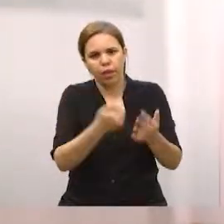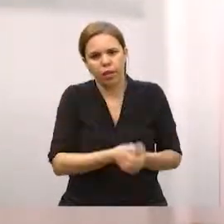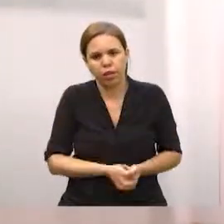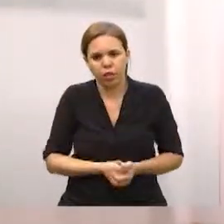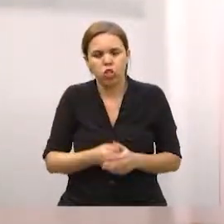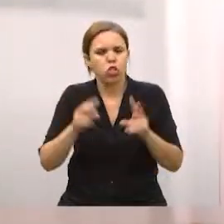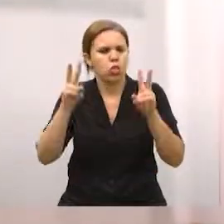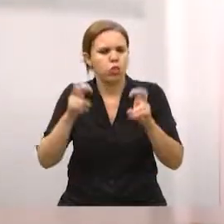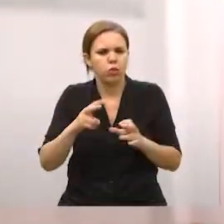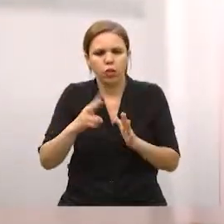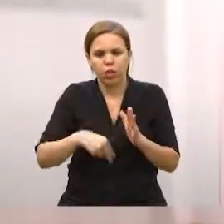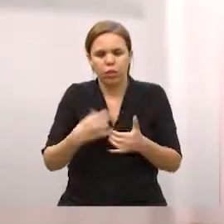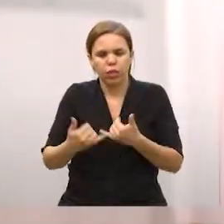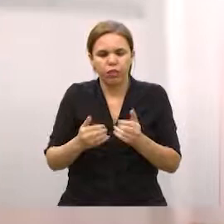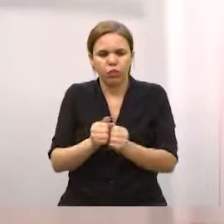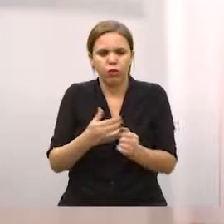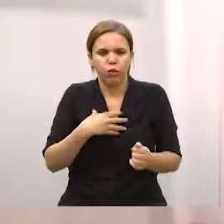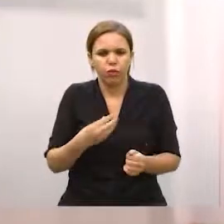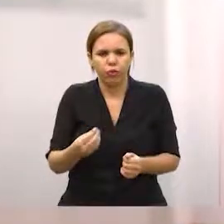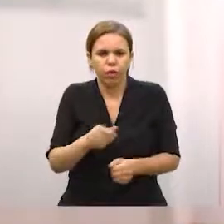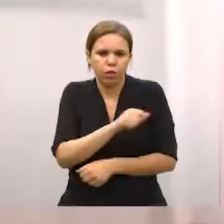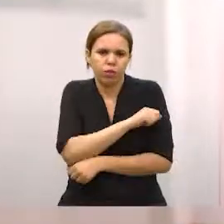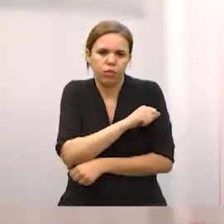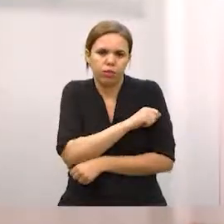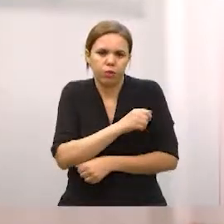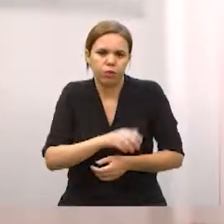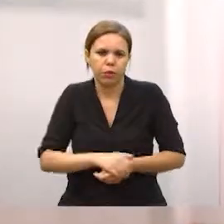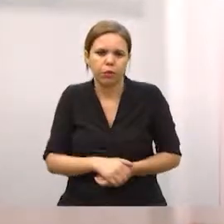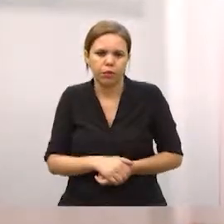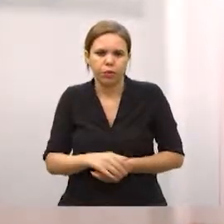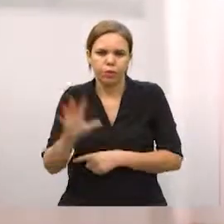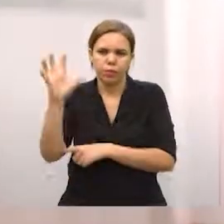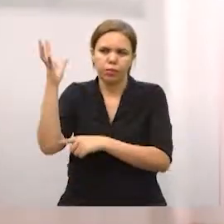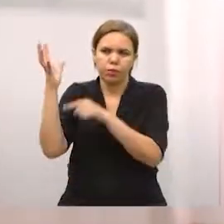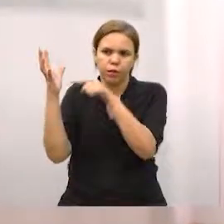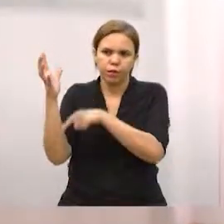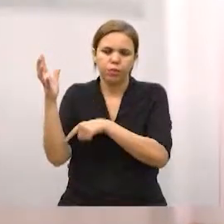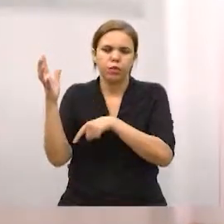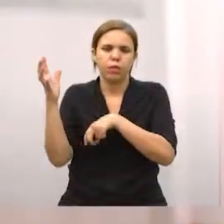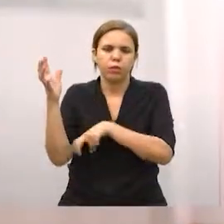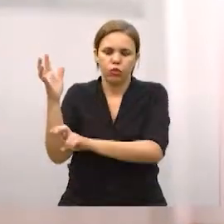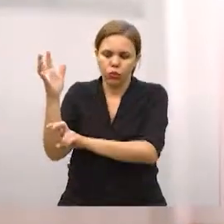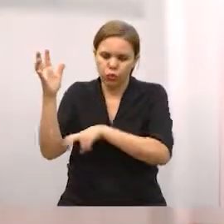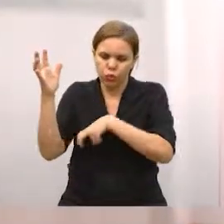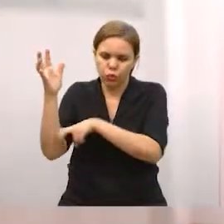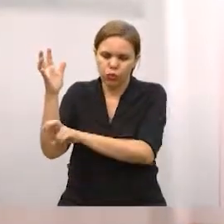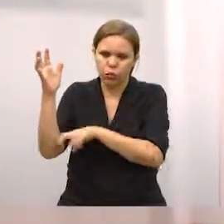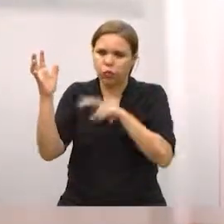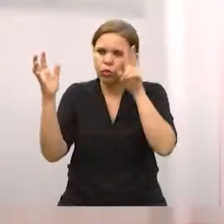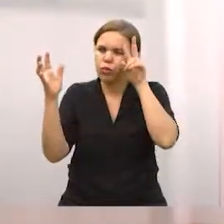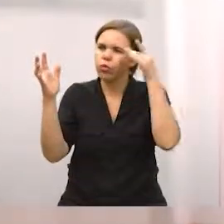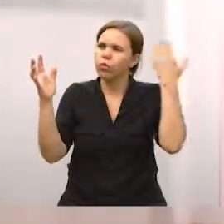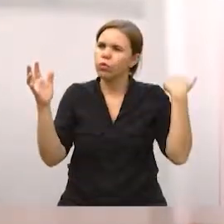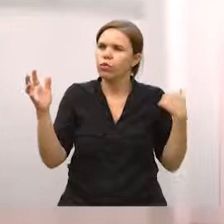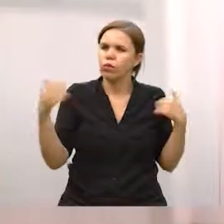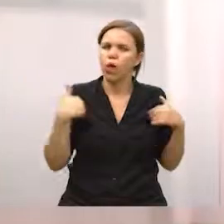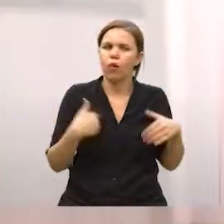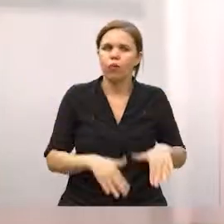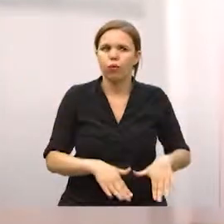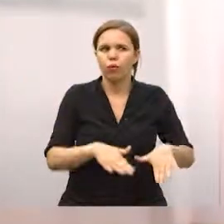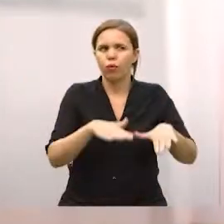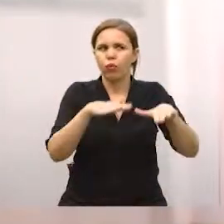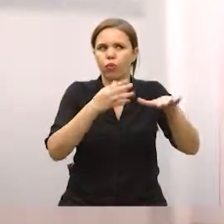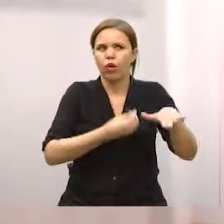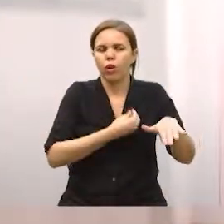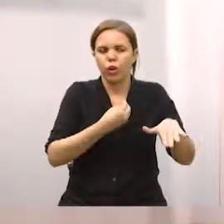pais sobre o que eu lia e brincava com o meu filho e com os meus alunos. Então, aquela árvore com uma criança pendurada no balanço me remete muito ao quintal